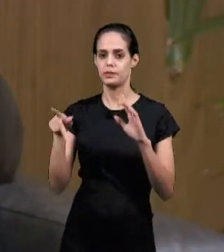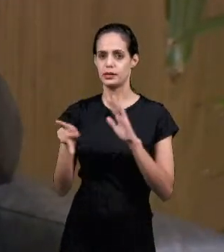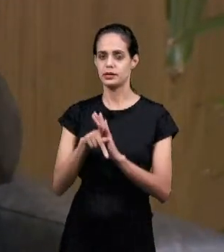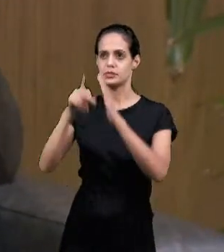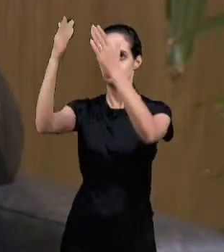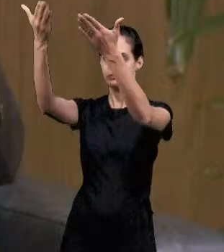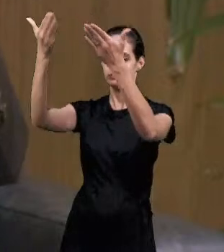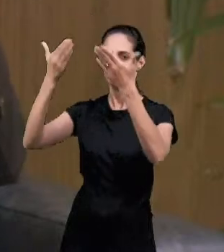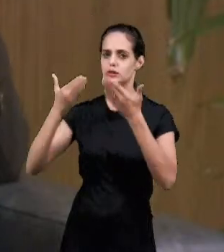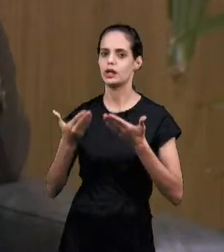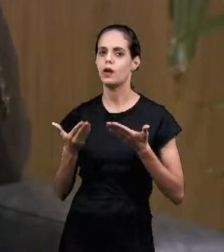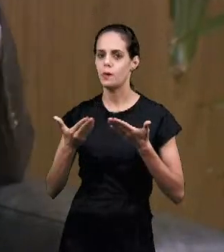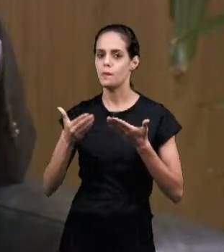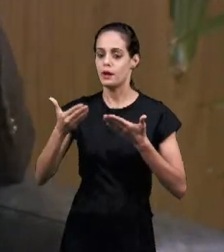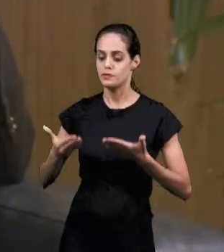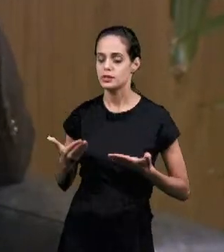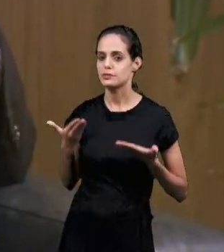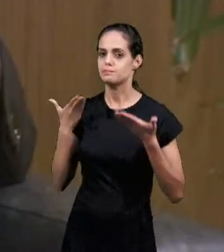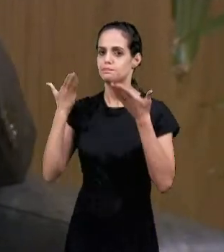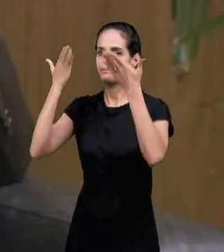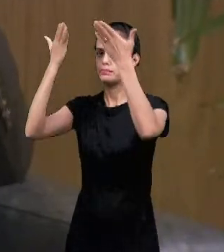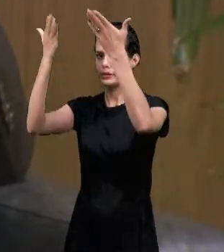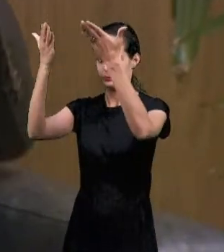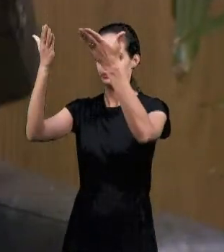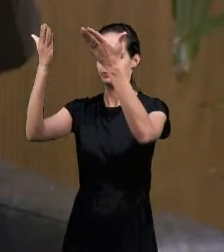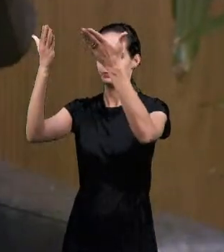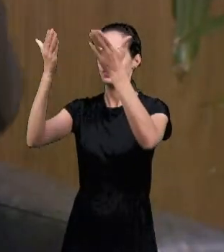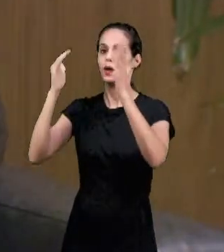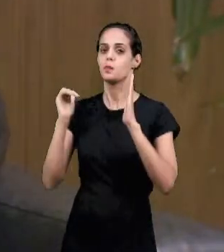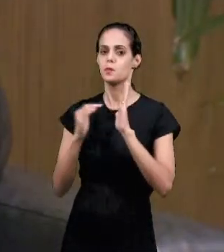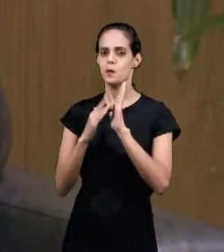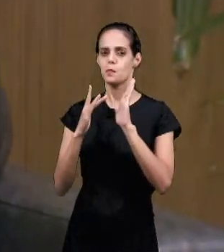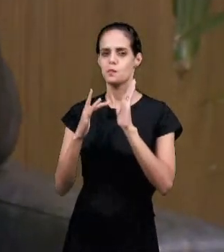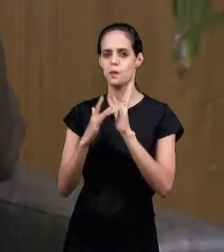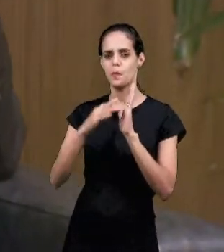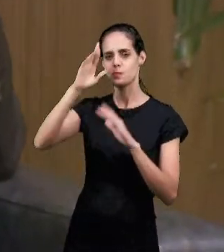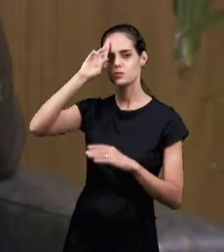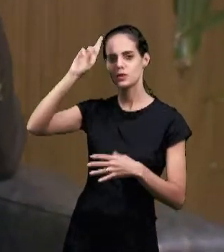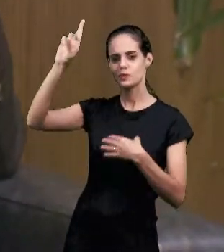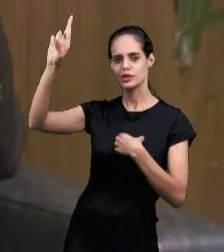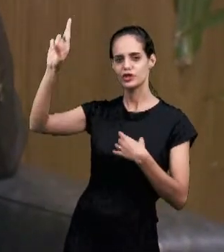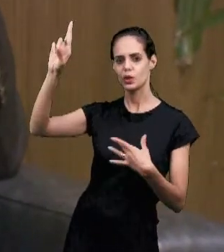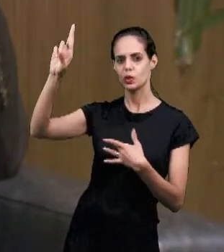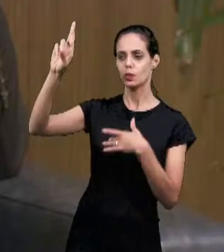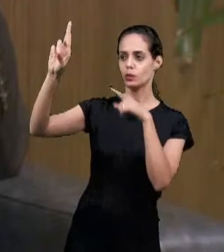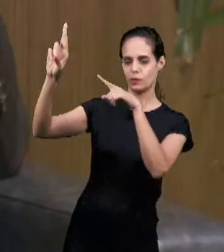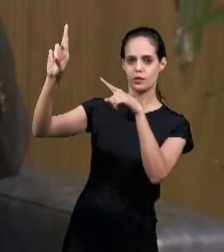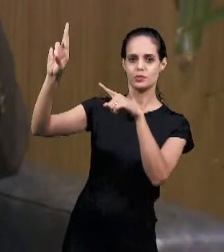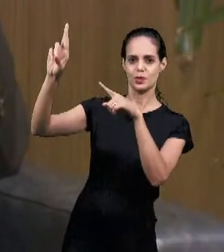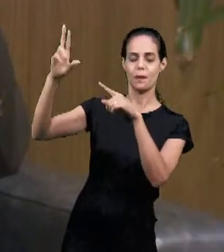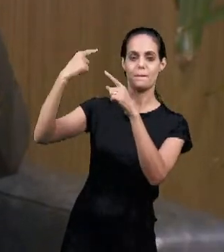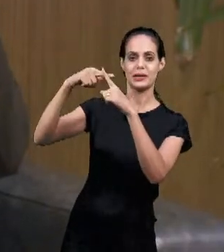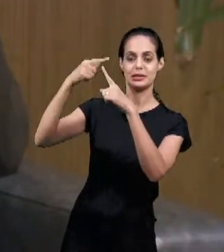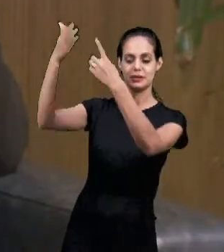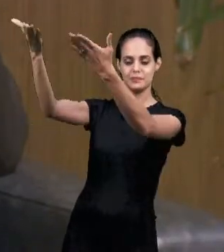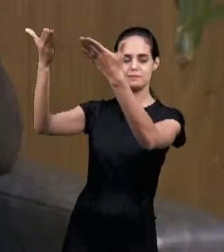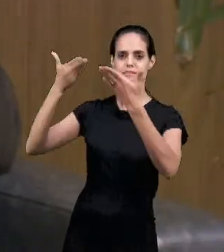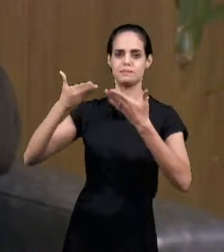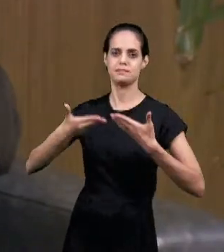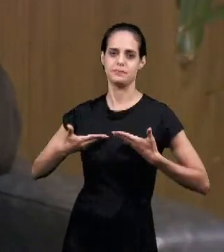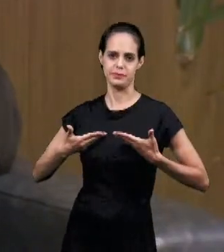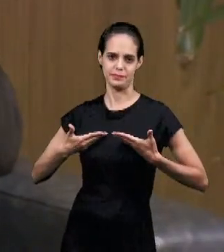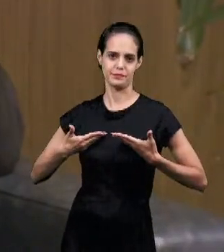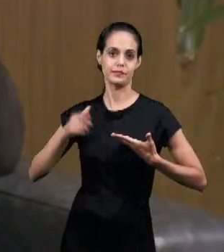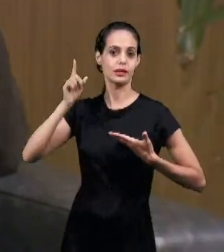Ou seja, o louvor para tocar ao Senhor tem que ser gerado da eternidade. Então, quando nós, a